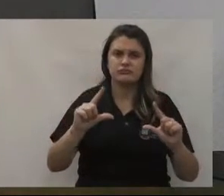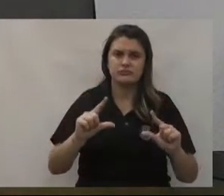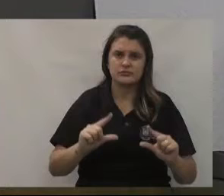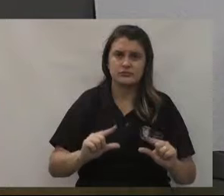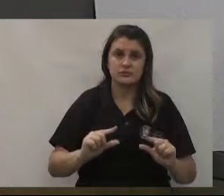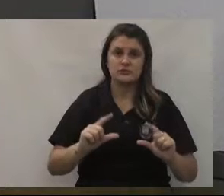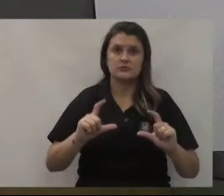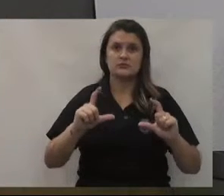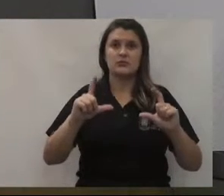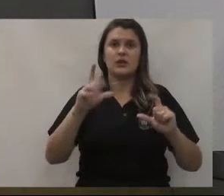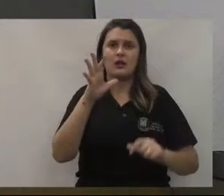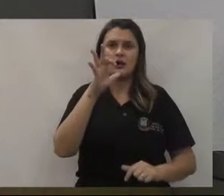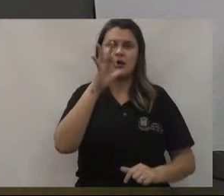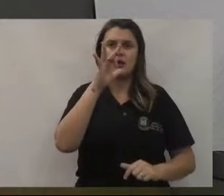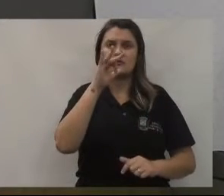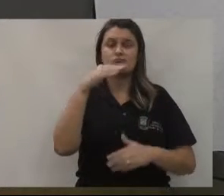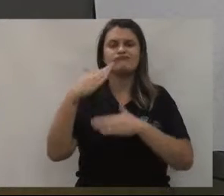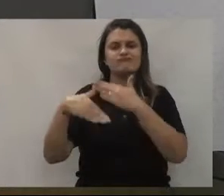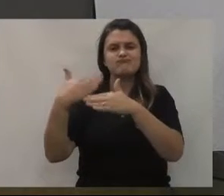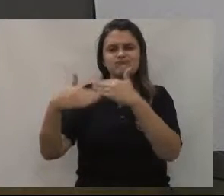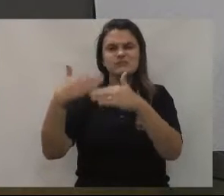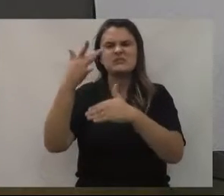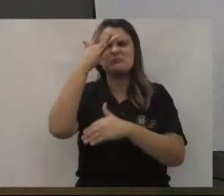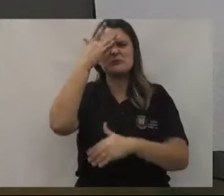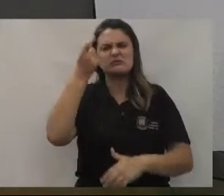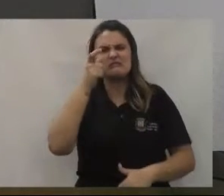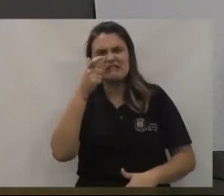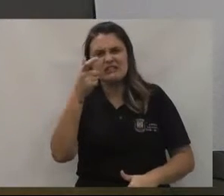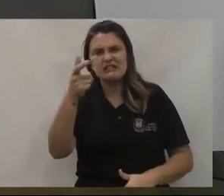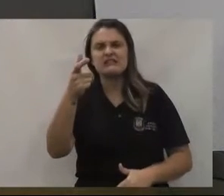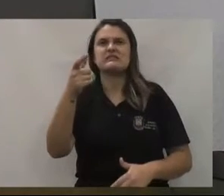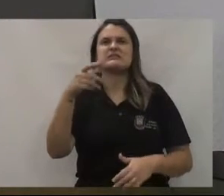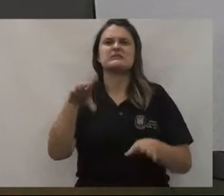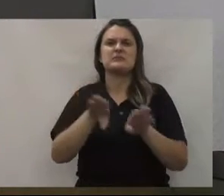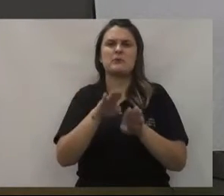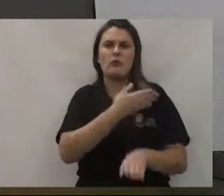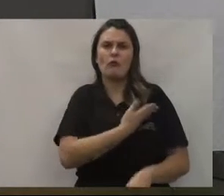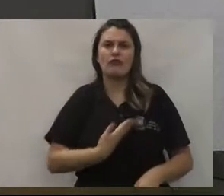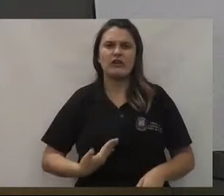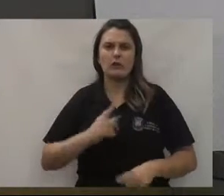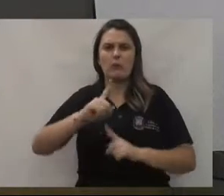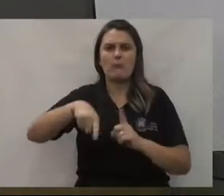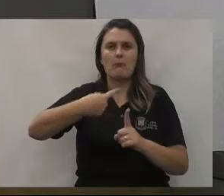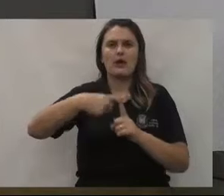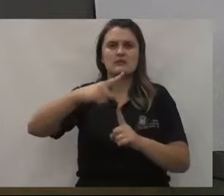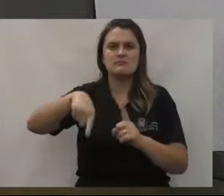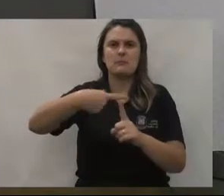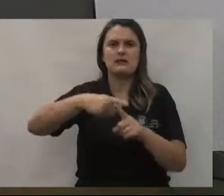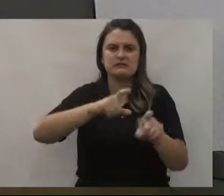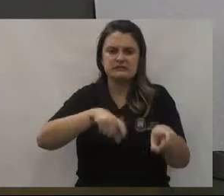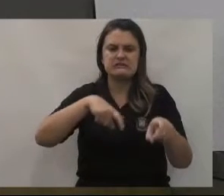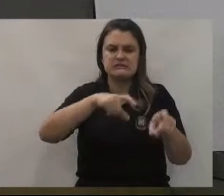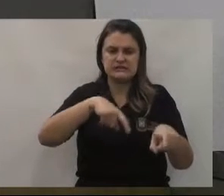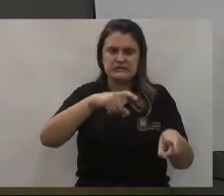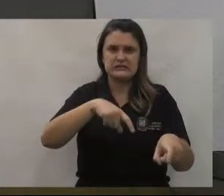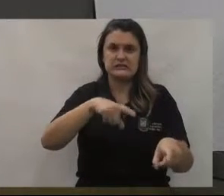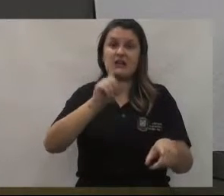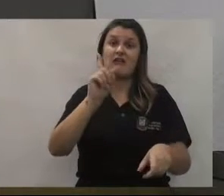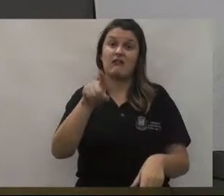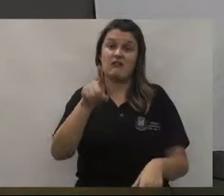O desenvolvimento, a ambição humana e o governo querendo aumentar a produção agrícola foram